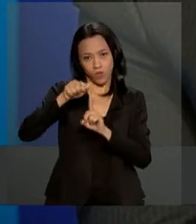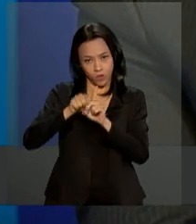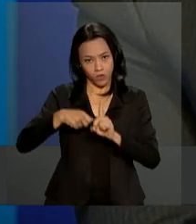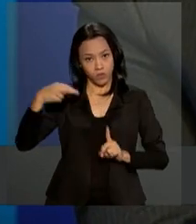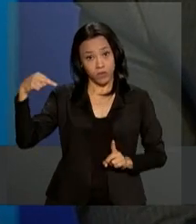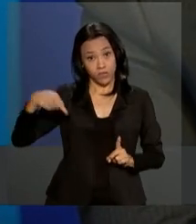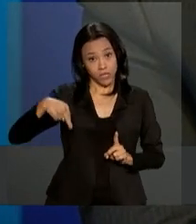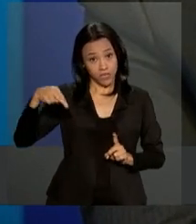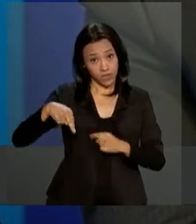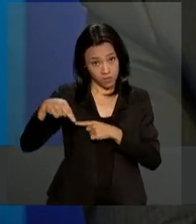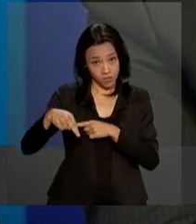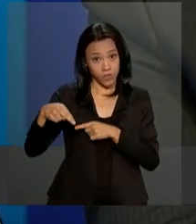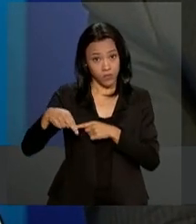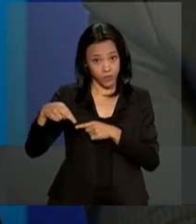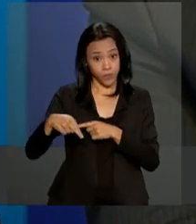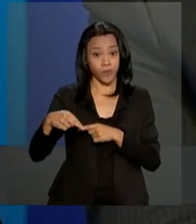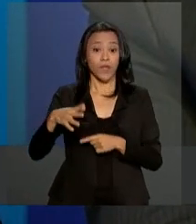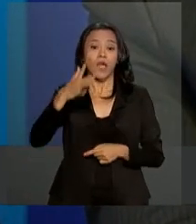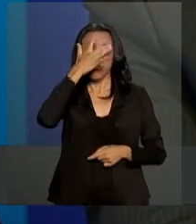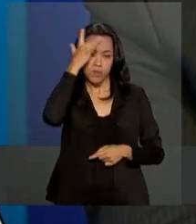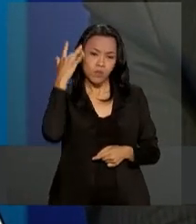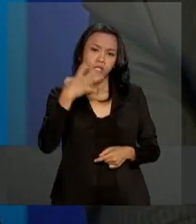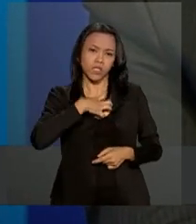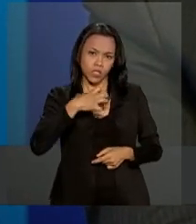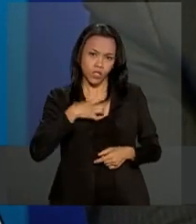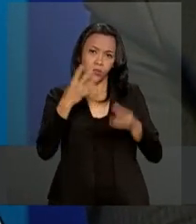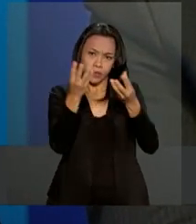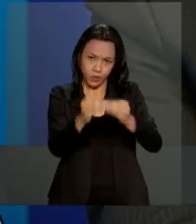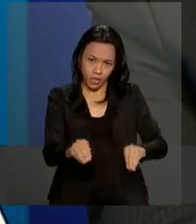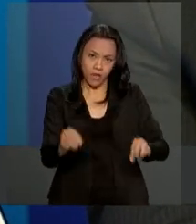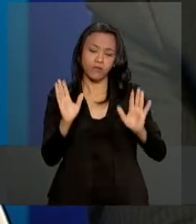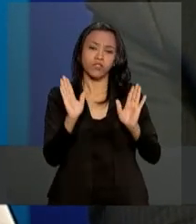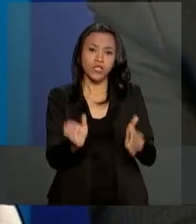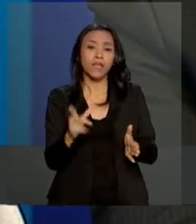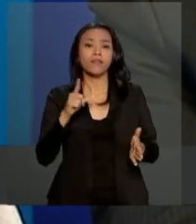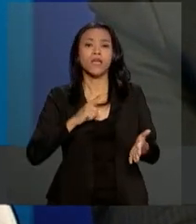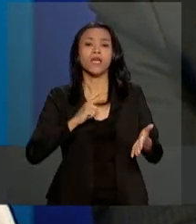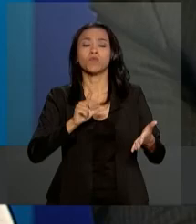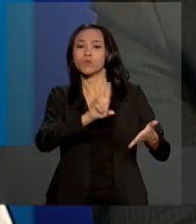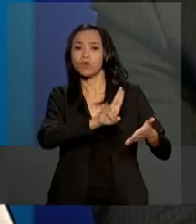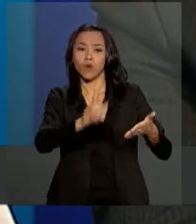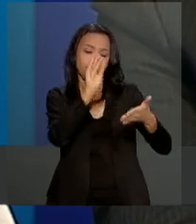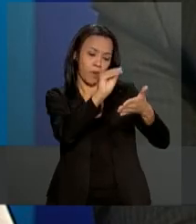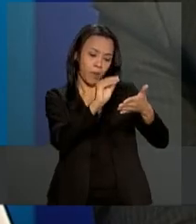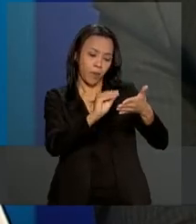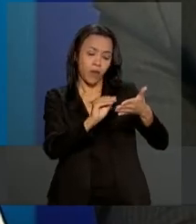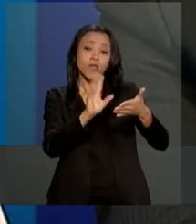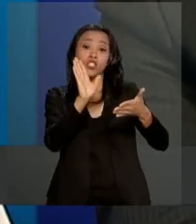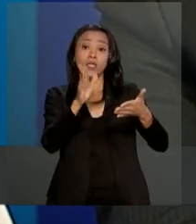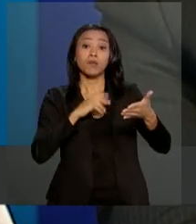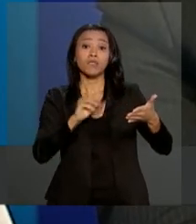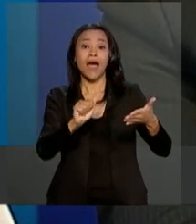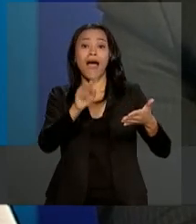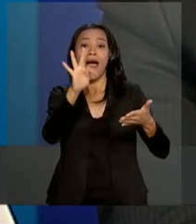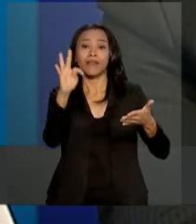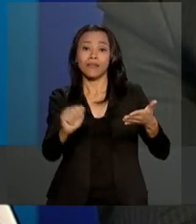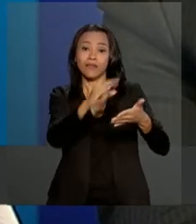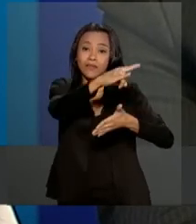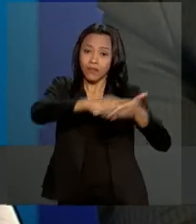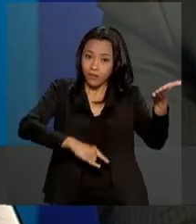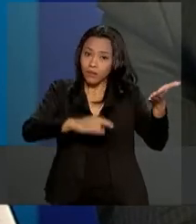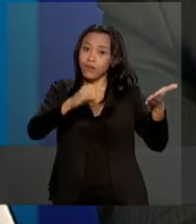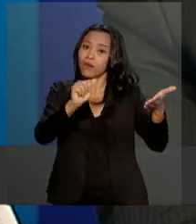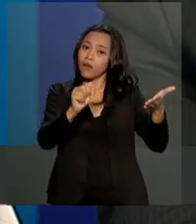os candidatos que se sentiram prejudicados nós já temos o registro em ata de salas ele terão o direito de fazer